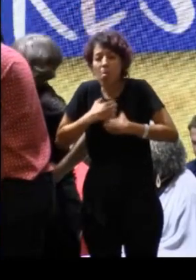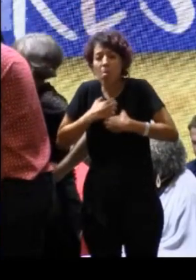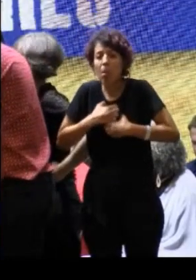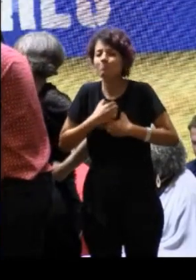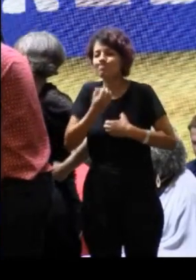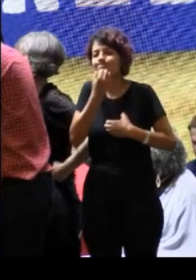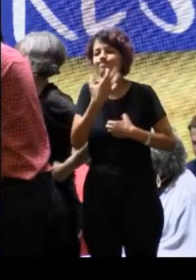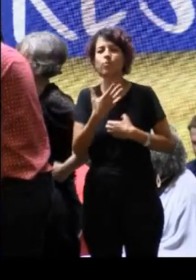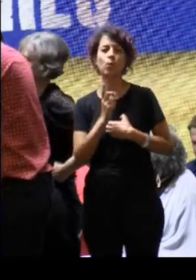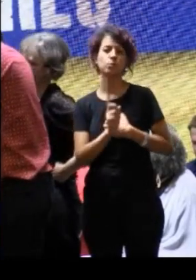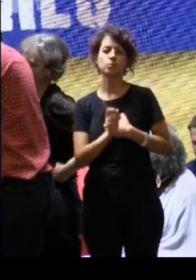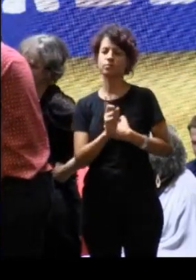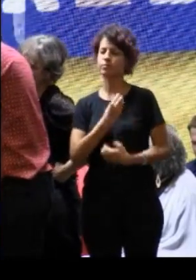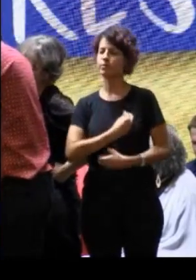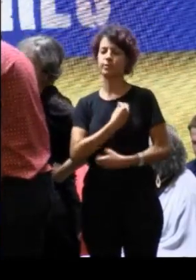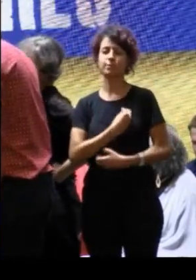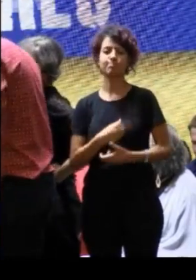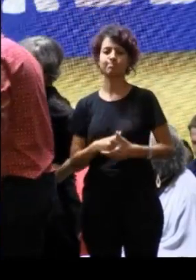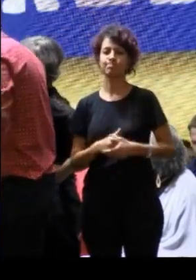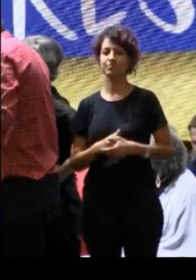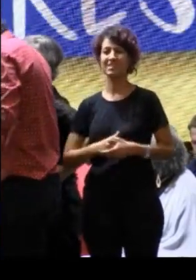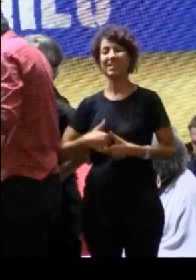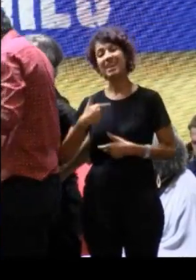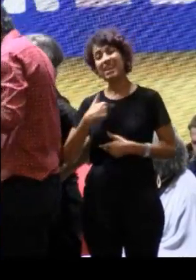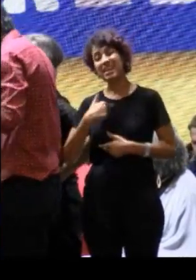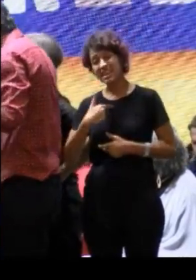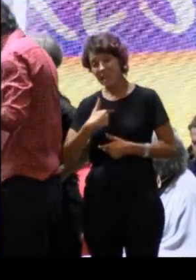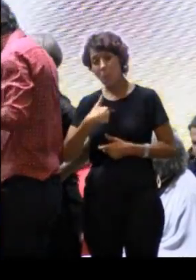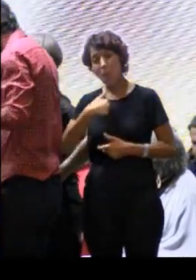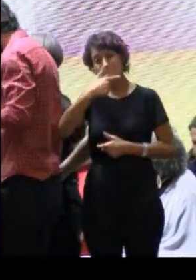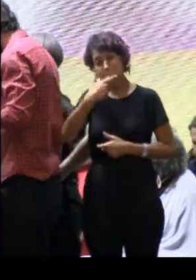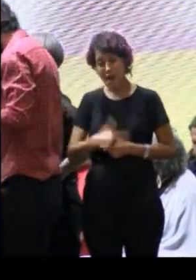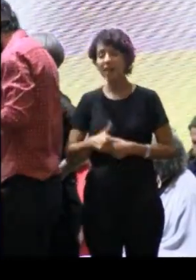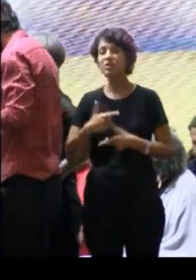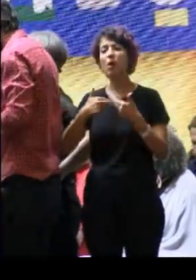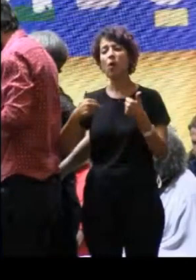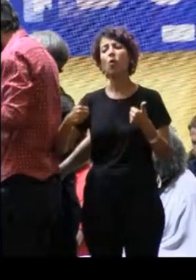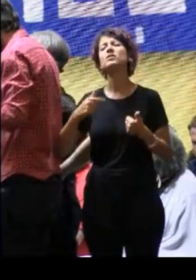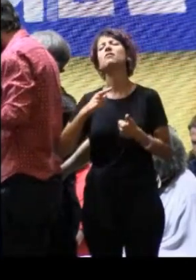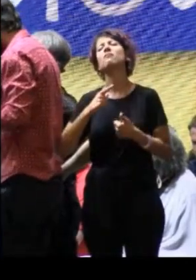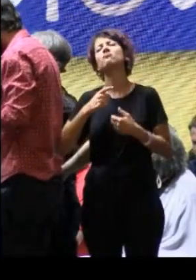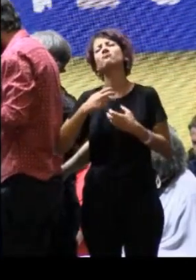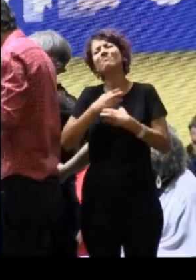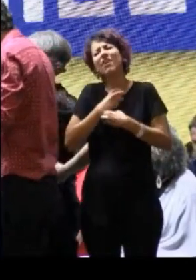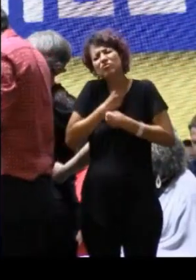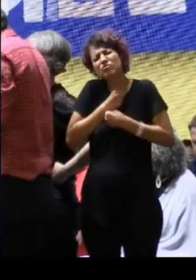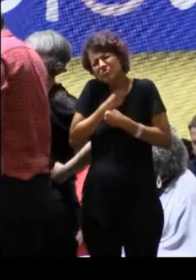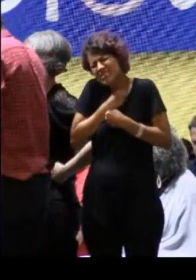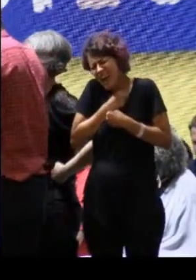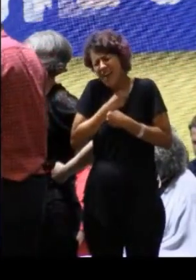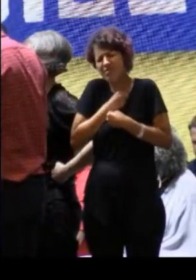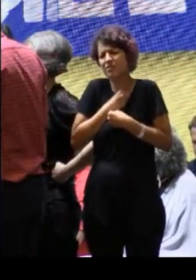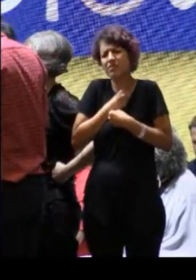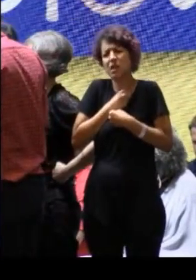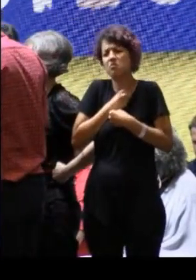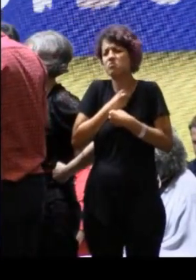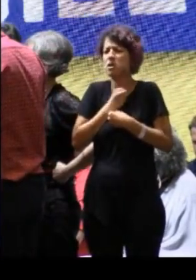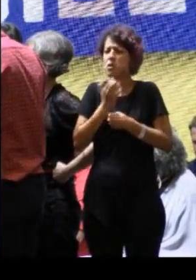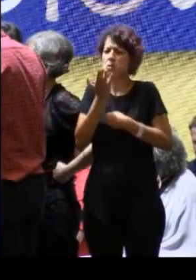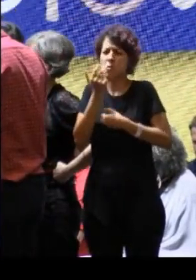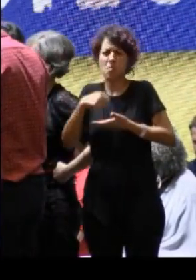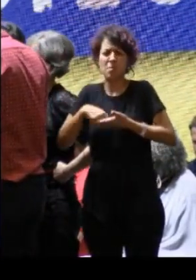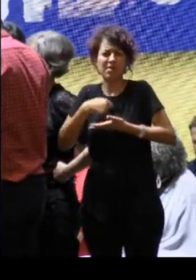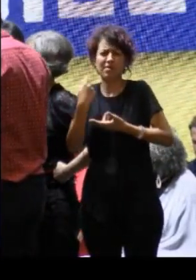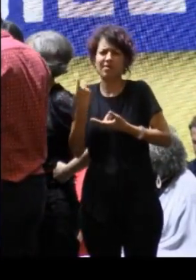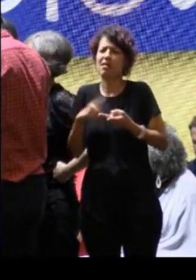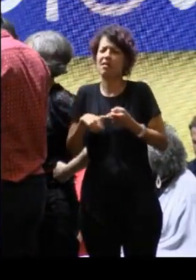vive bem. E eu, cada vez que tinha uma coisa que me machucava, seja a comida,